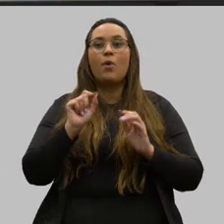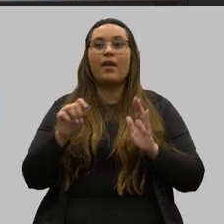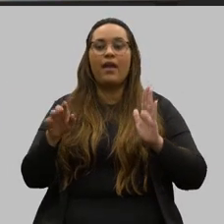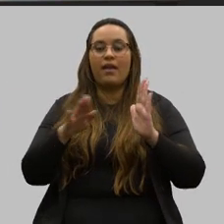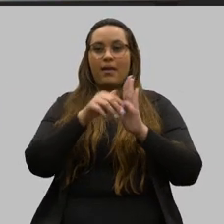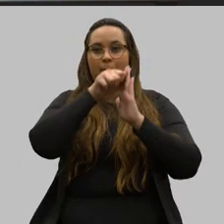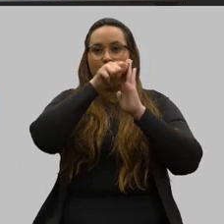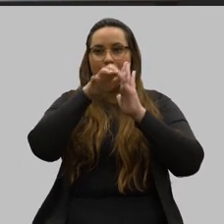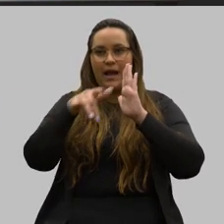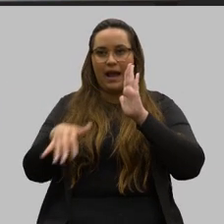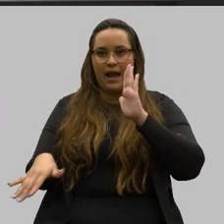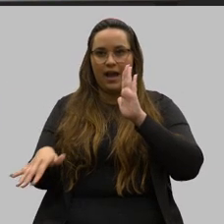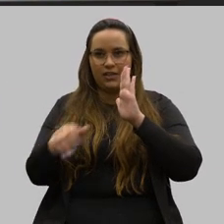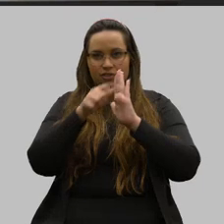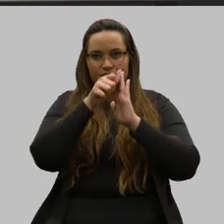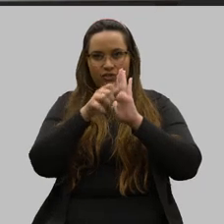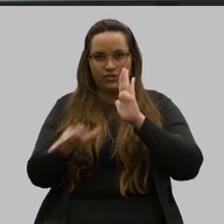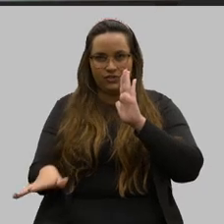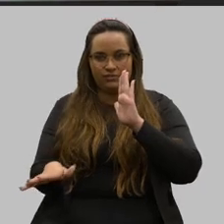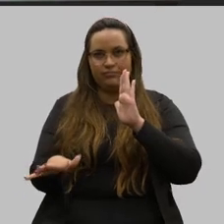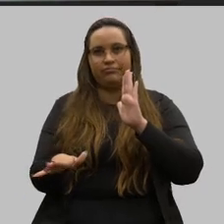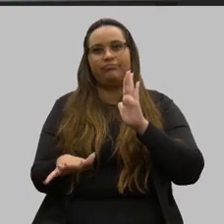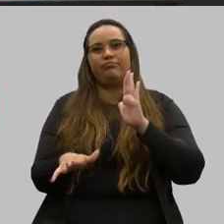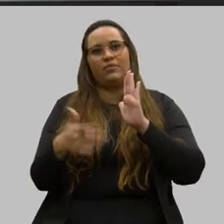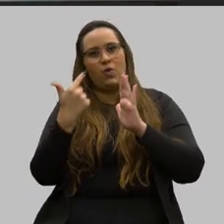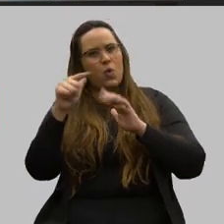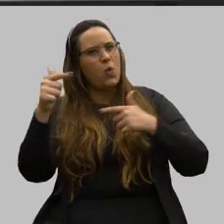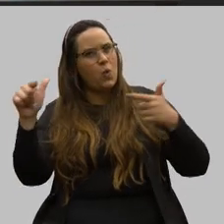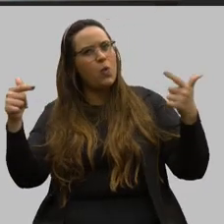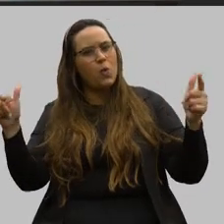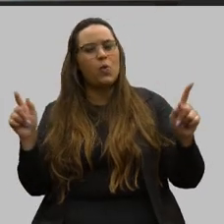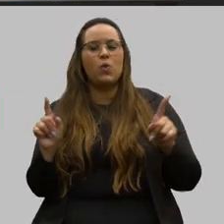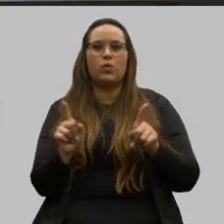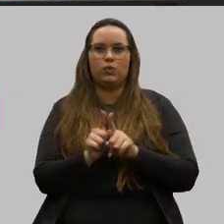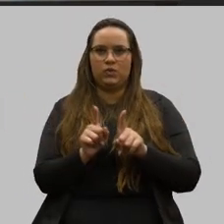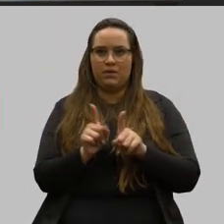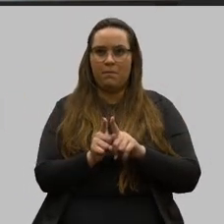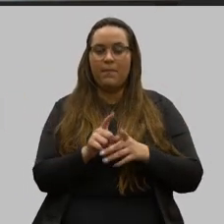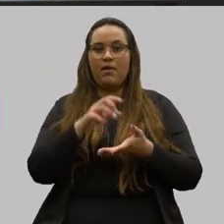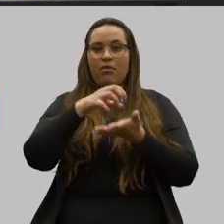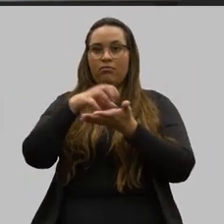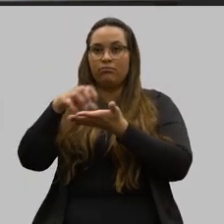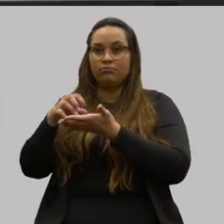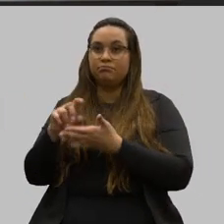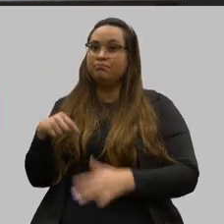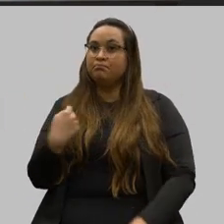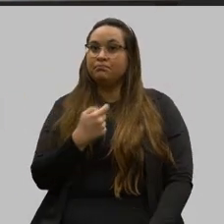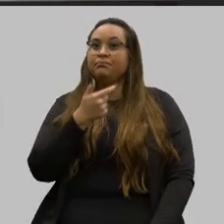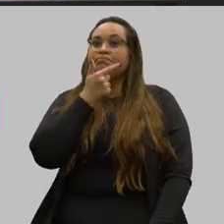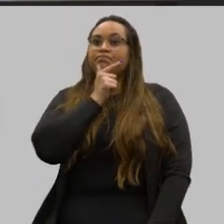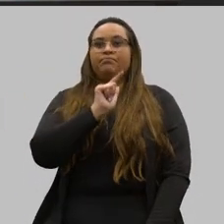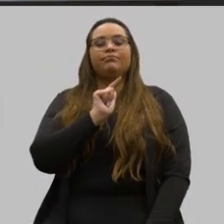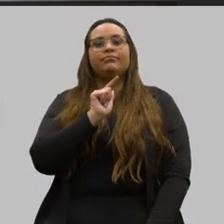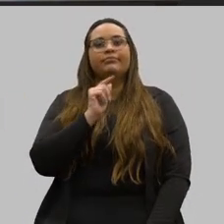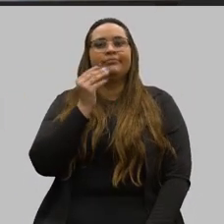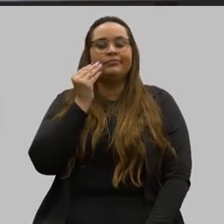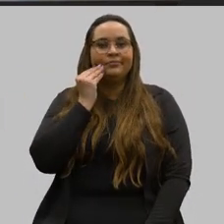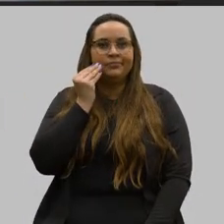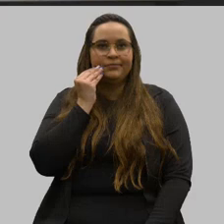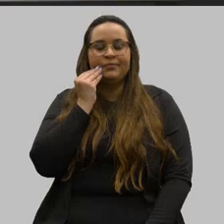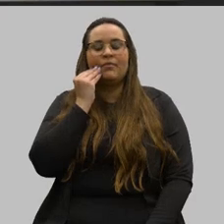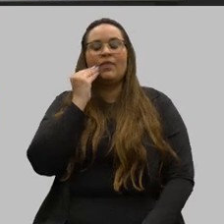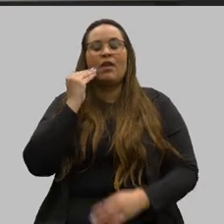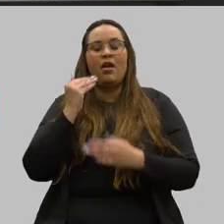este faz um trabalho conjunto com a semad e outros órgãos eh para que a gente consiga realmente se antecipar